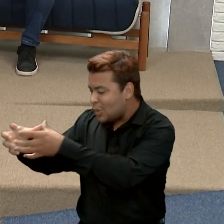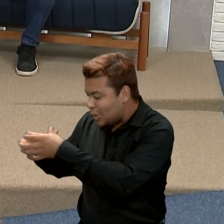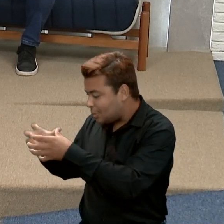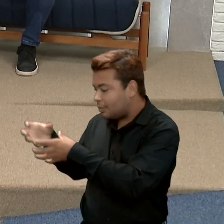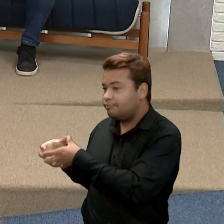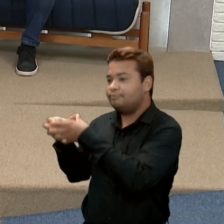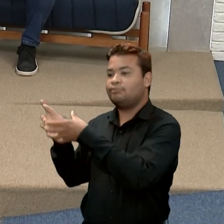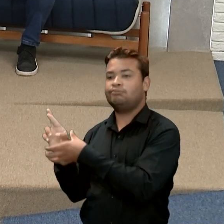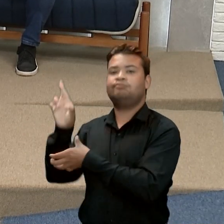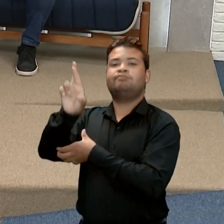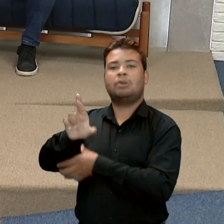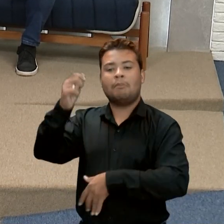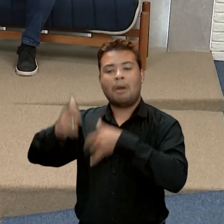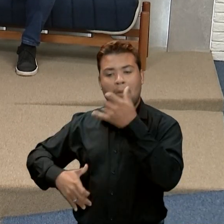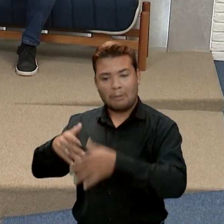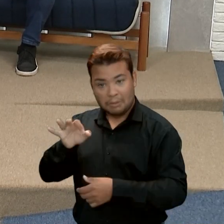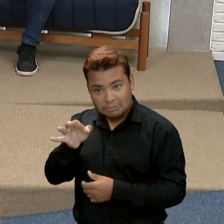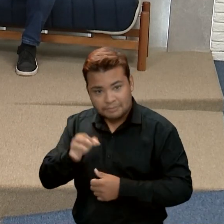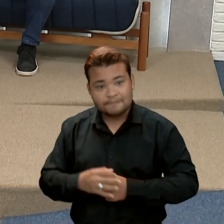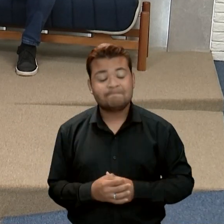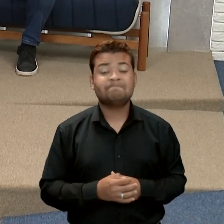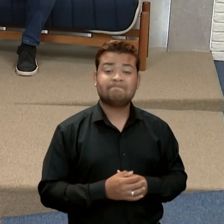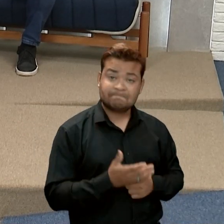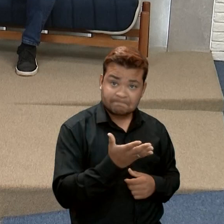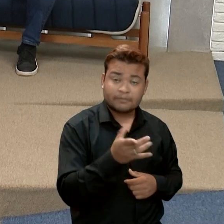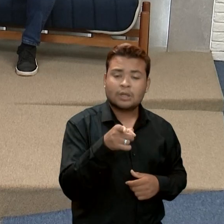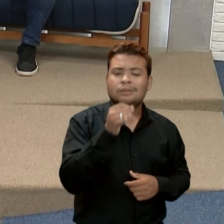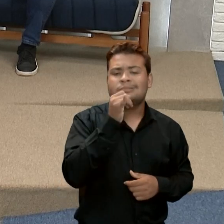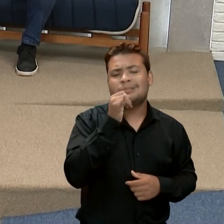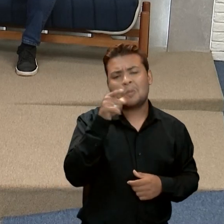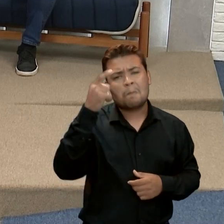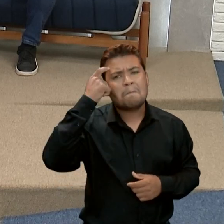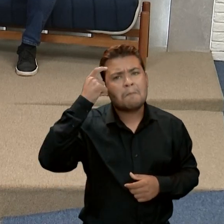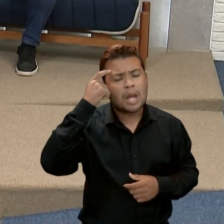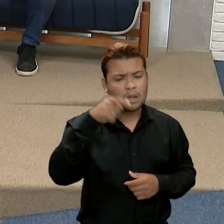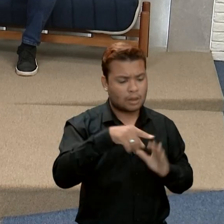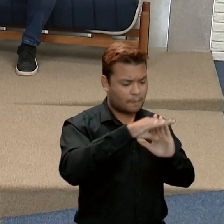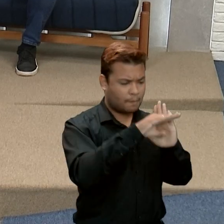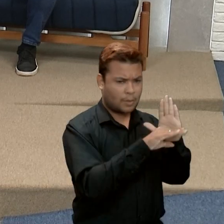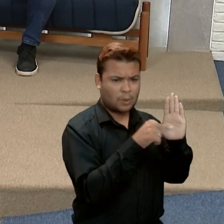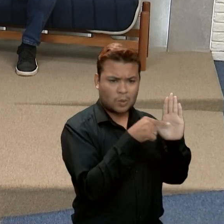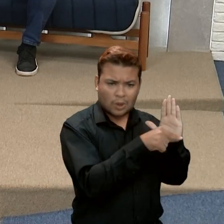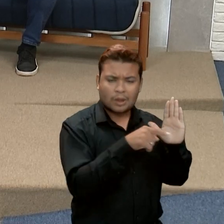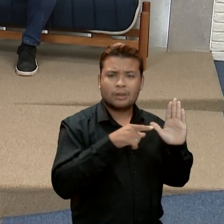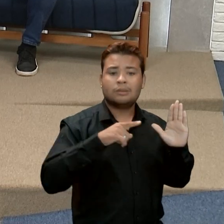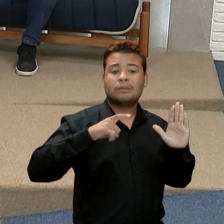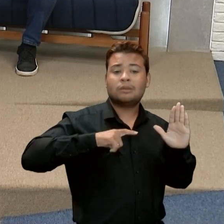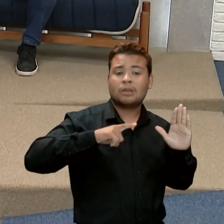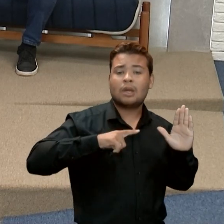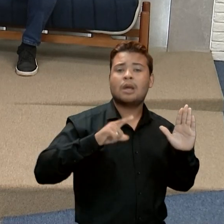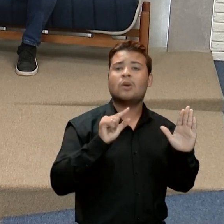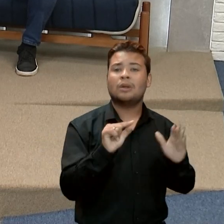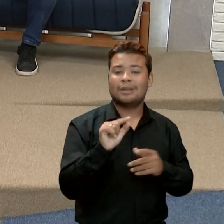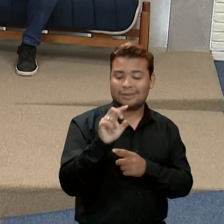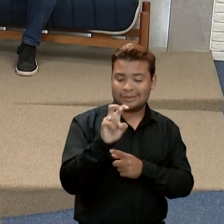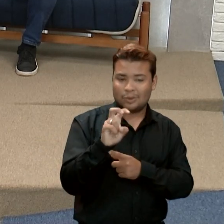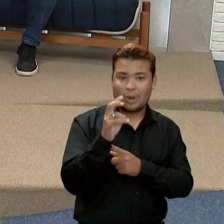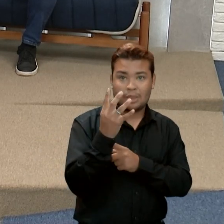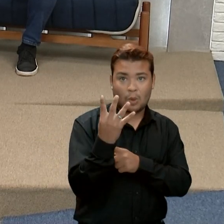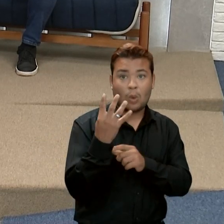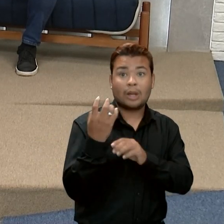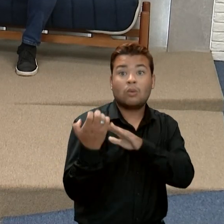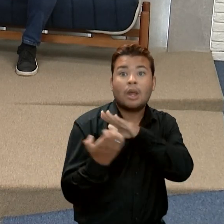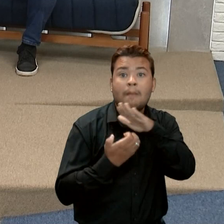dúvida. E se você imaginar que nesse programa a gente tem, nesse ciclo, 54 empresas de